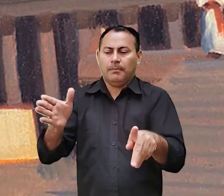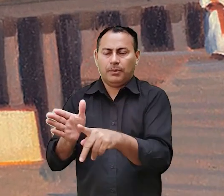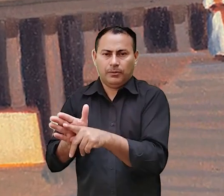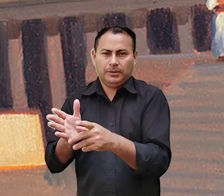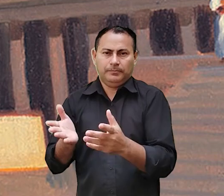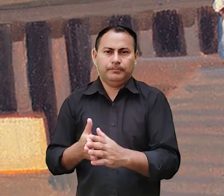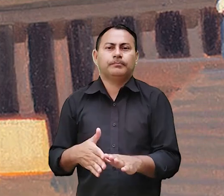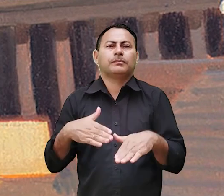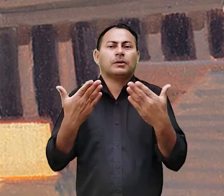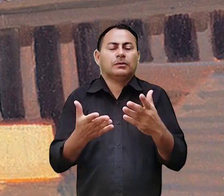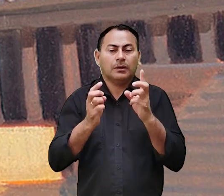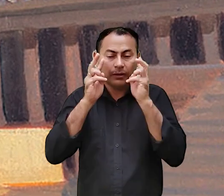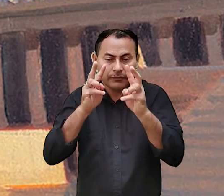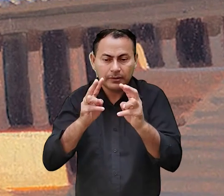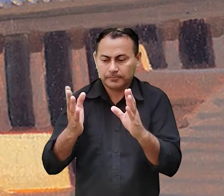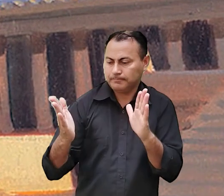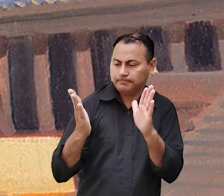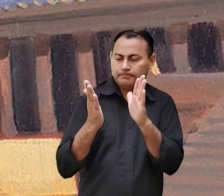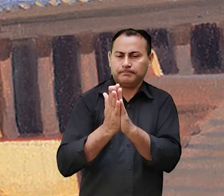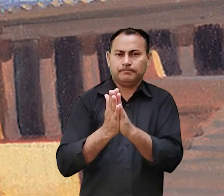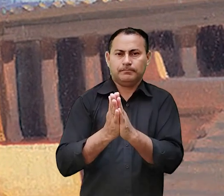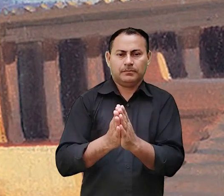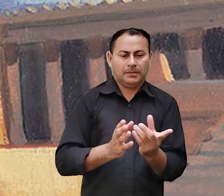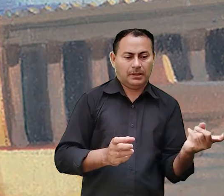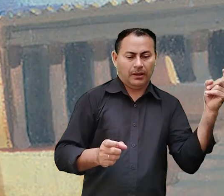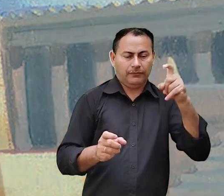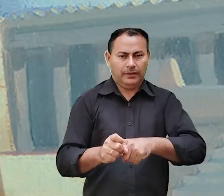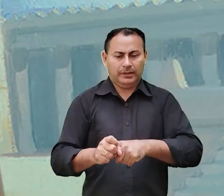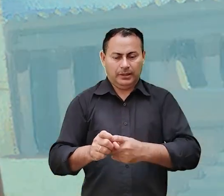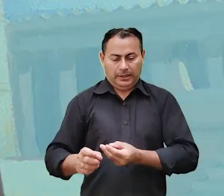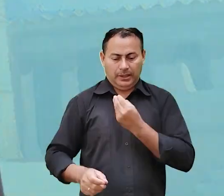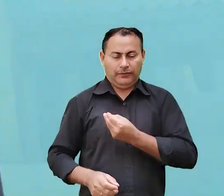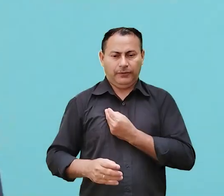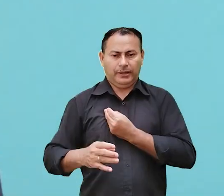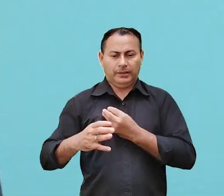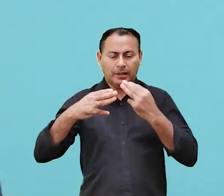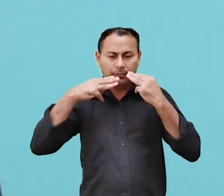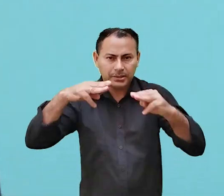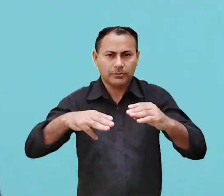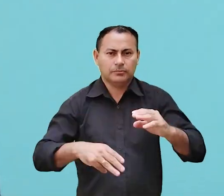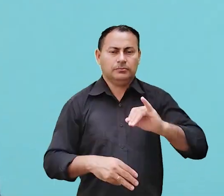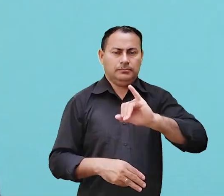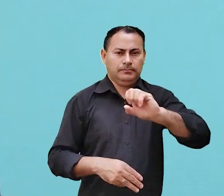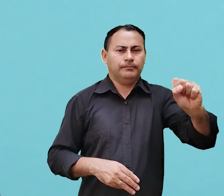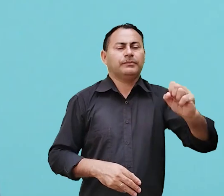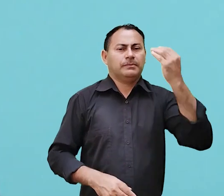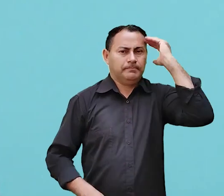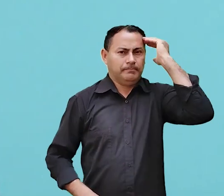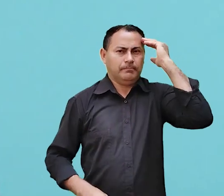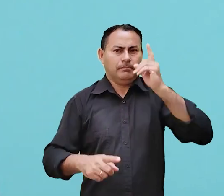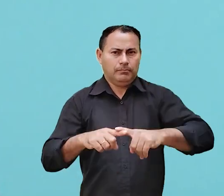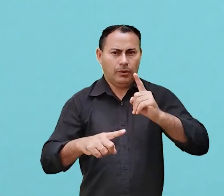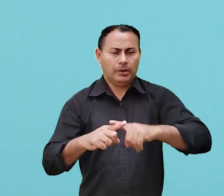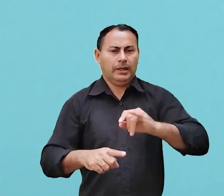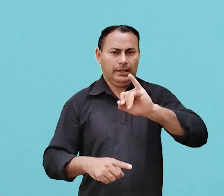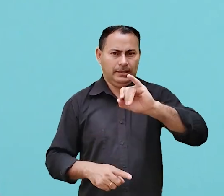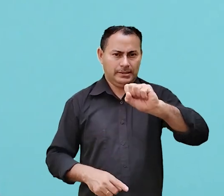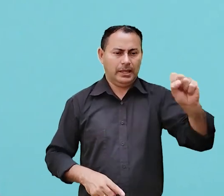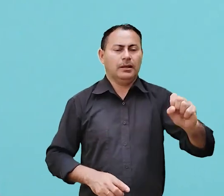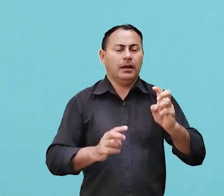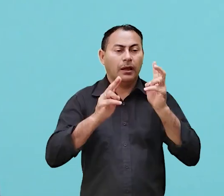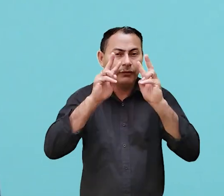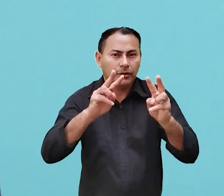terra quando consideramos o impacto da vida e do ministério deste homem entendemos por